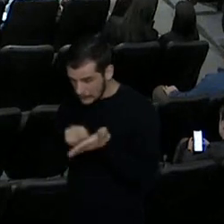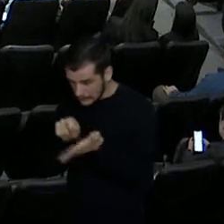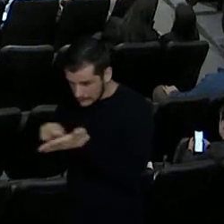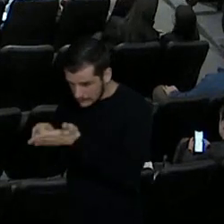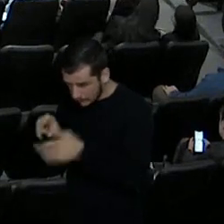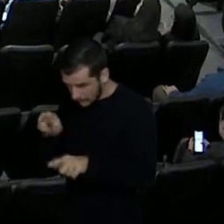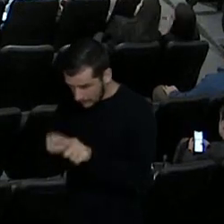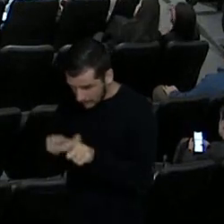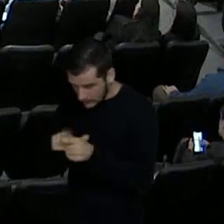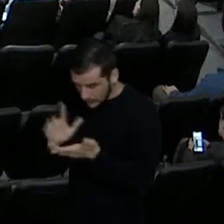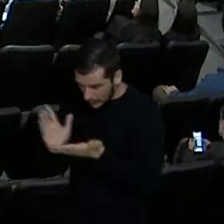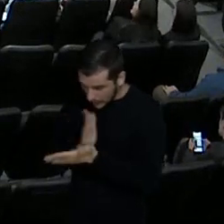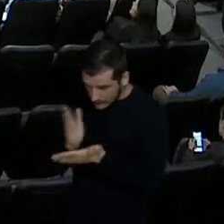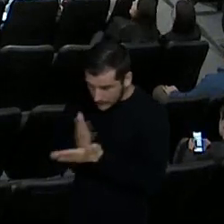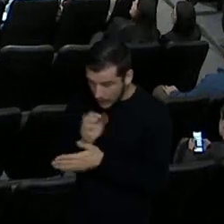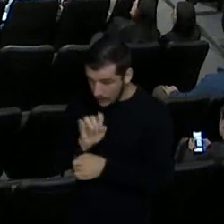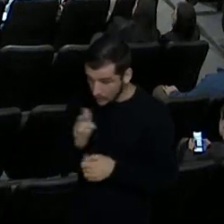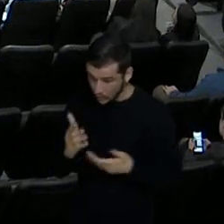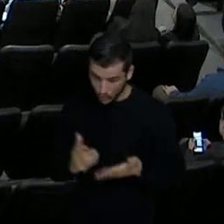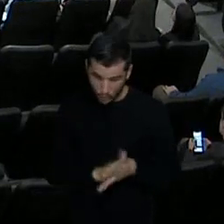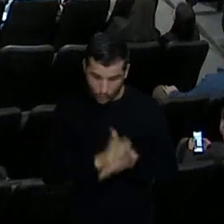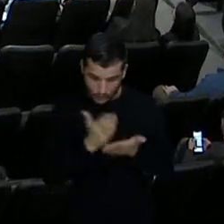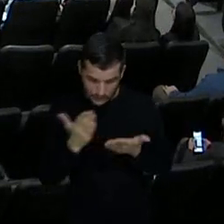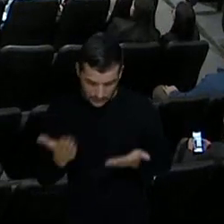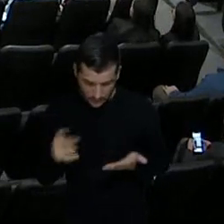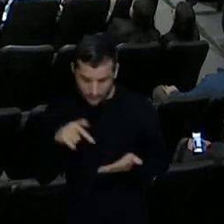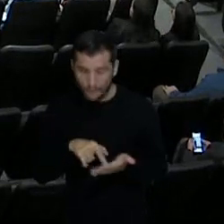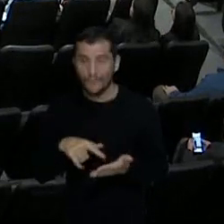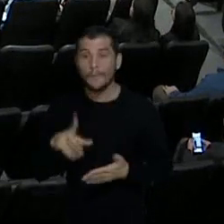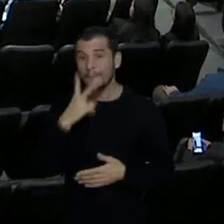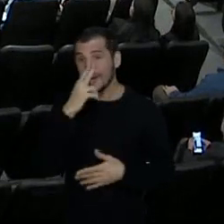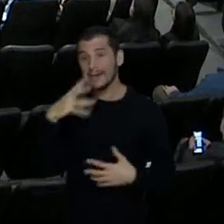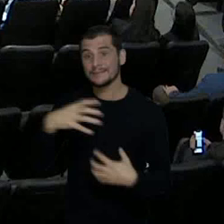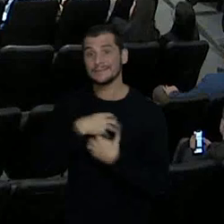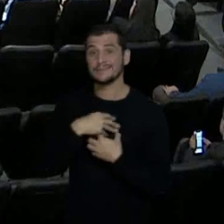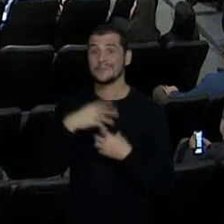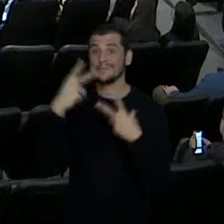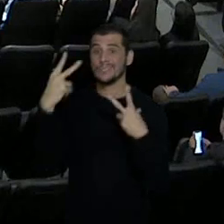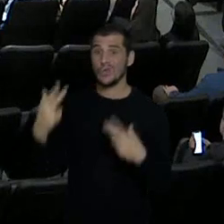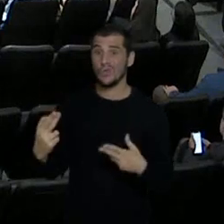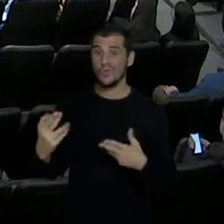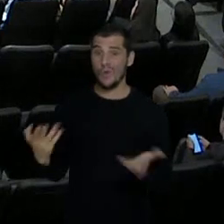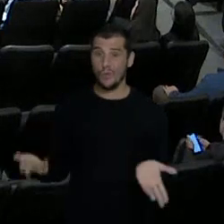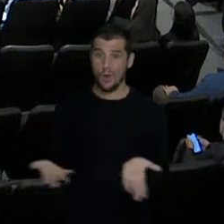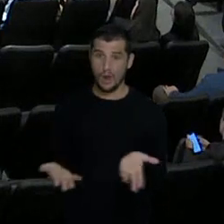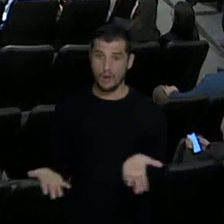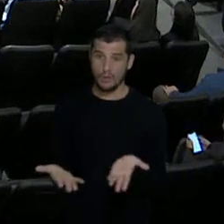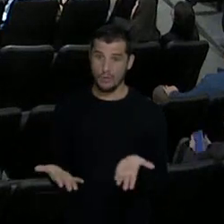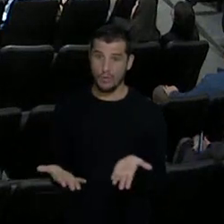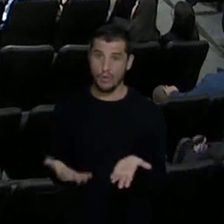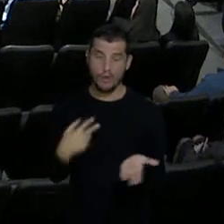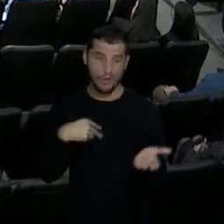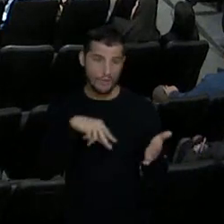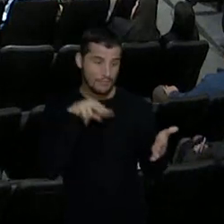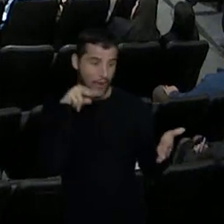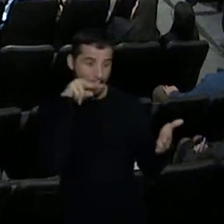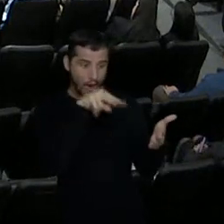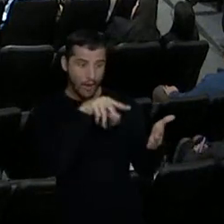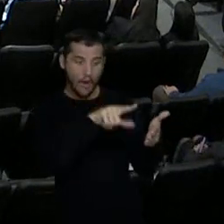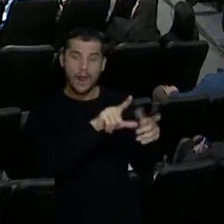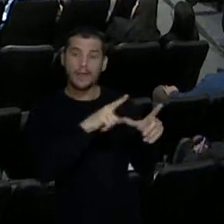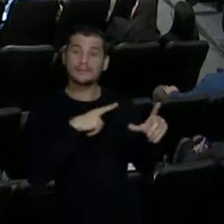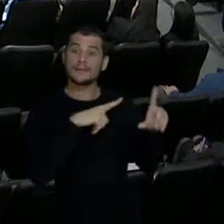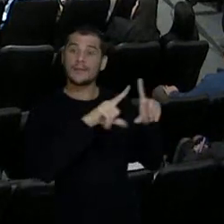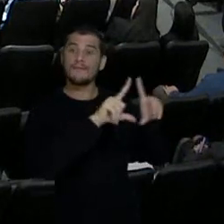caderno ou no livro é a mesma sensação que vocês tiveram agora vendo ali a frase escrita